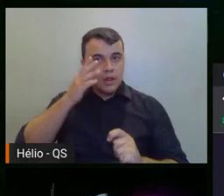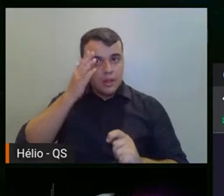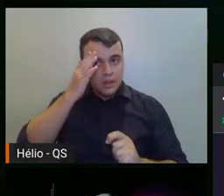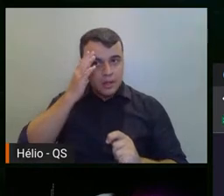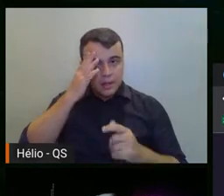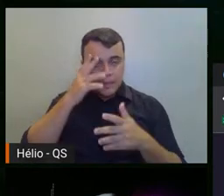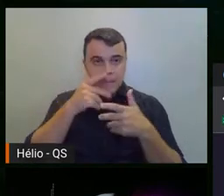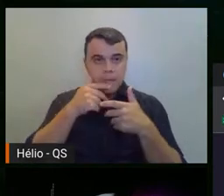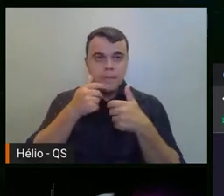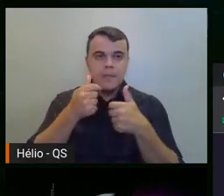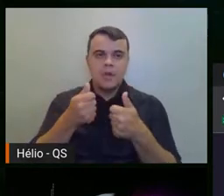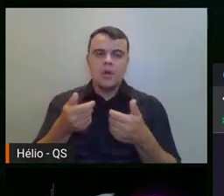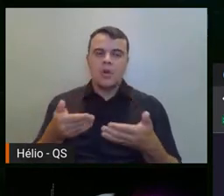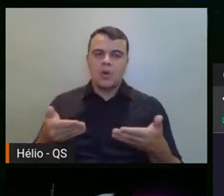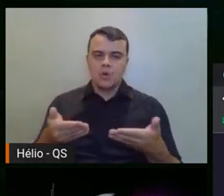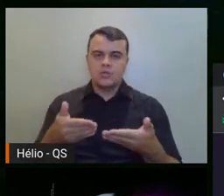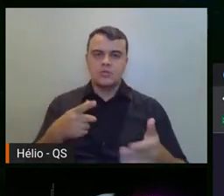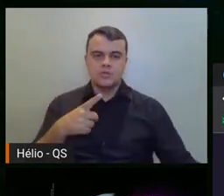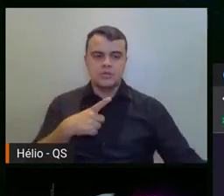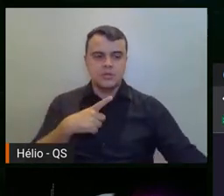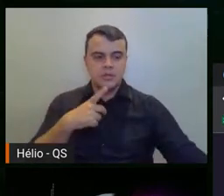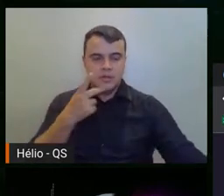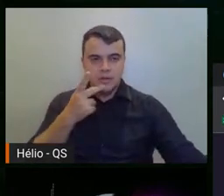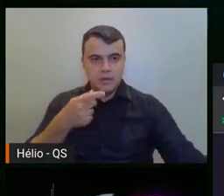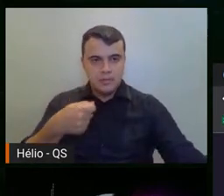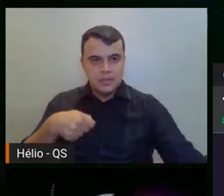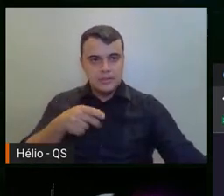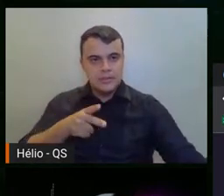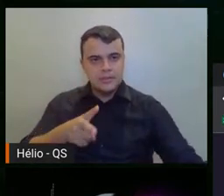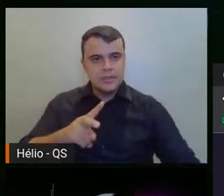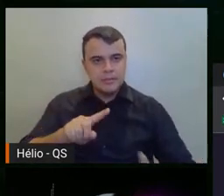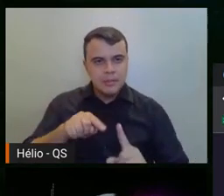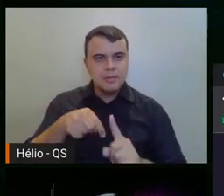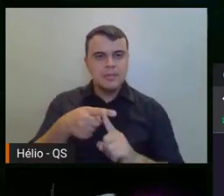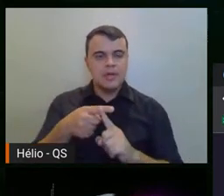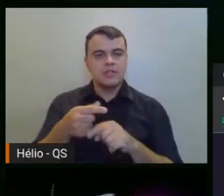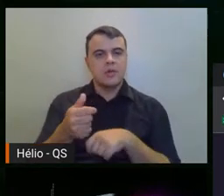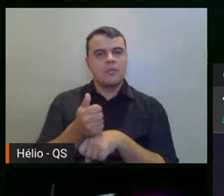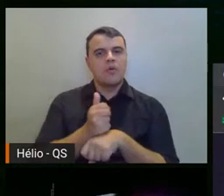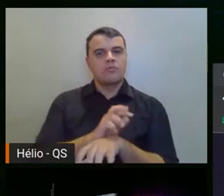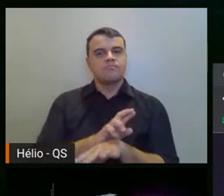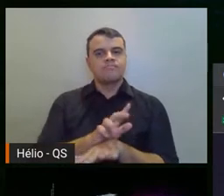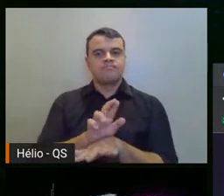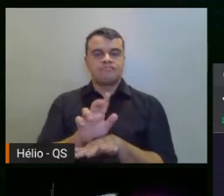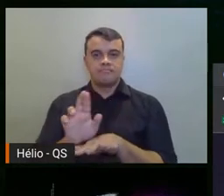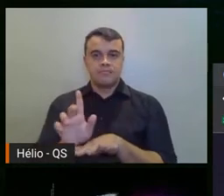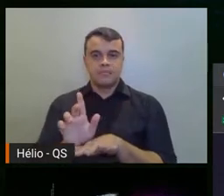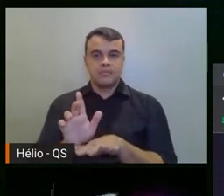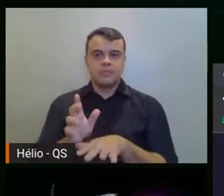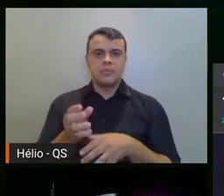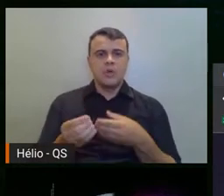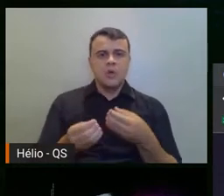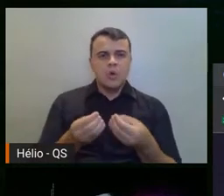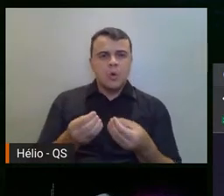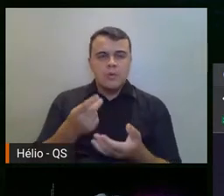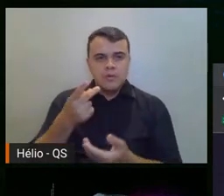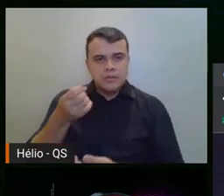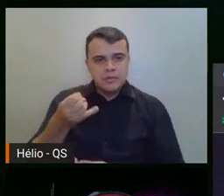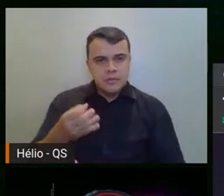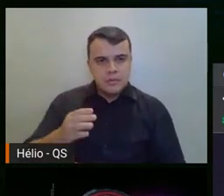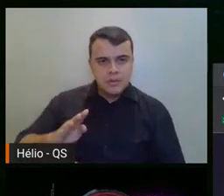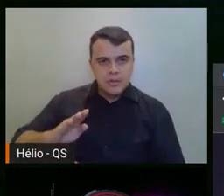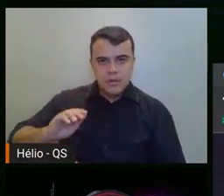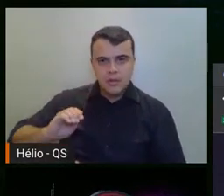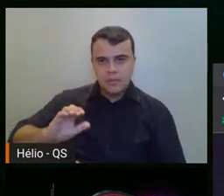que hoje você o mercado Pede cada vez mais um profissional Polivalente Quando você vai falar assim é quando deu o exemplo do back